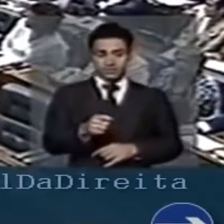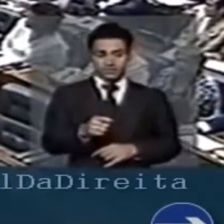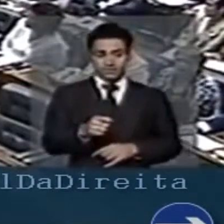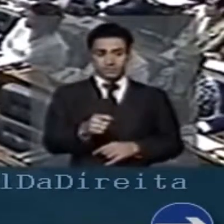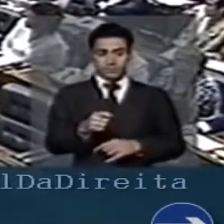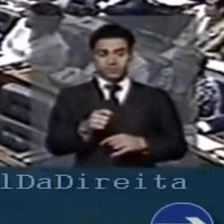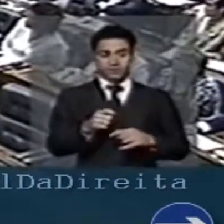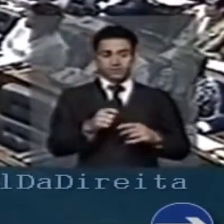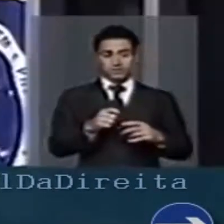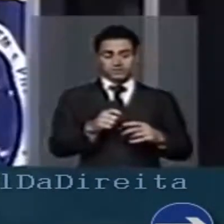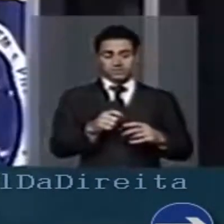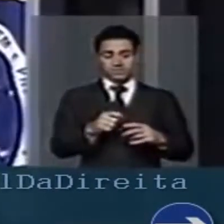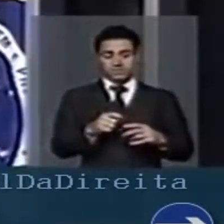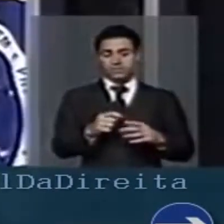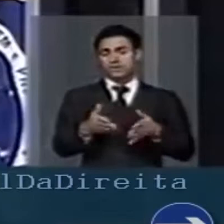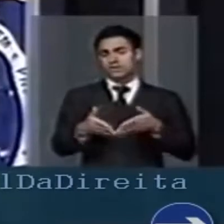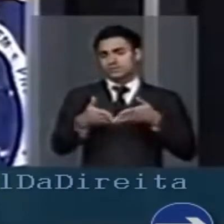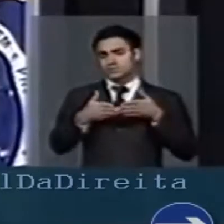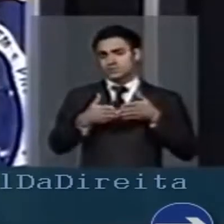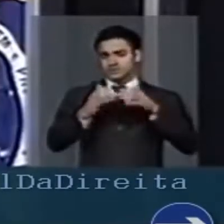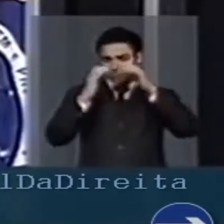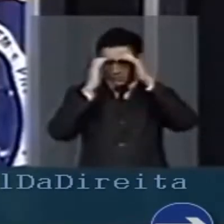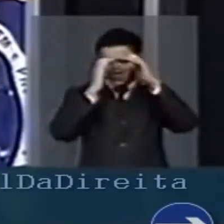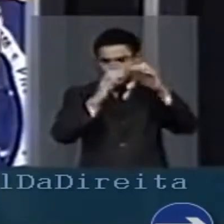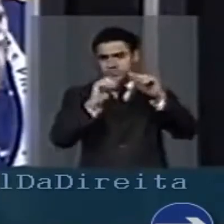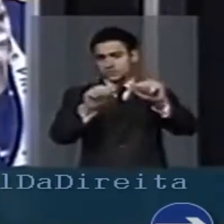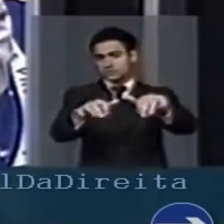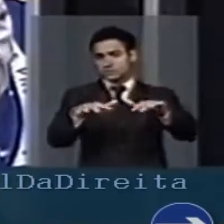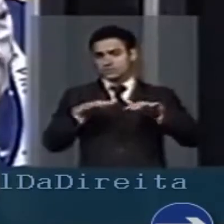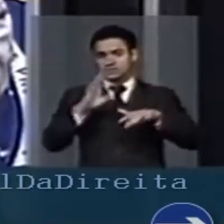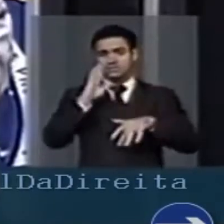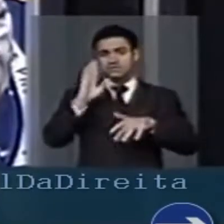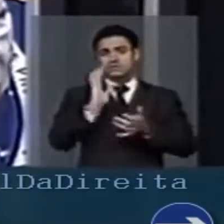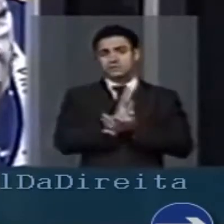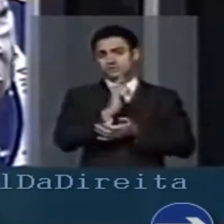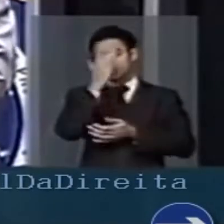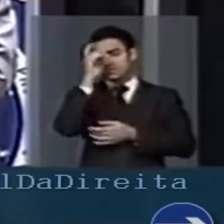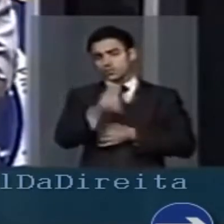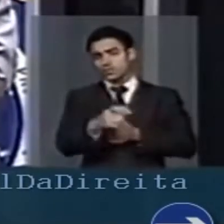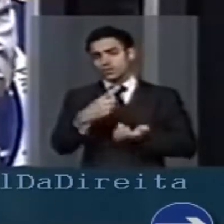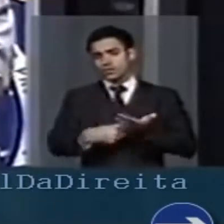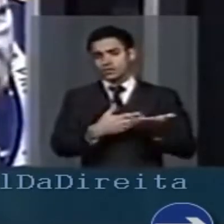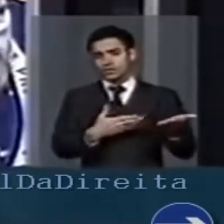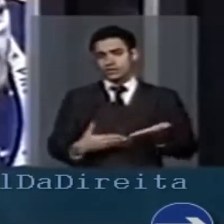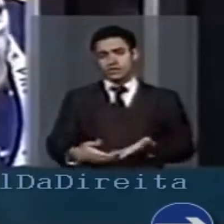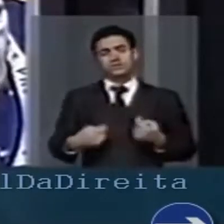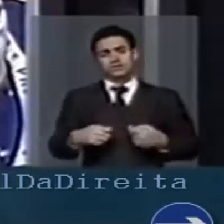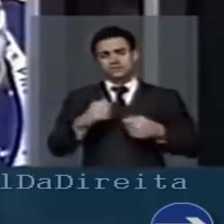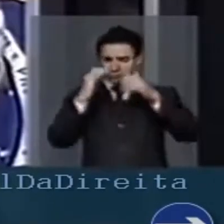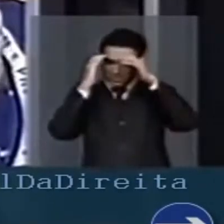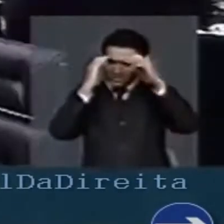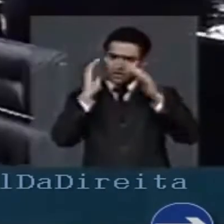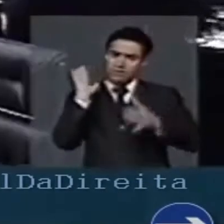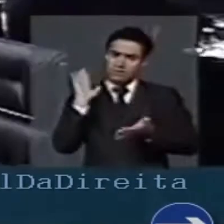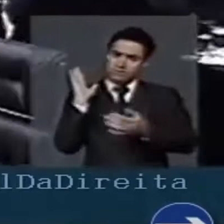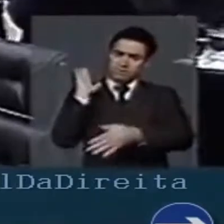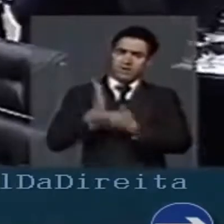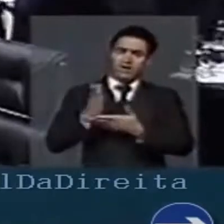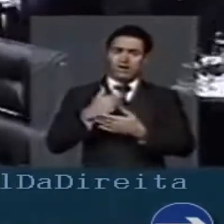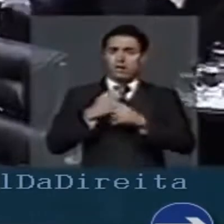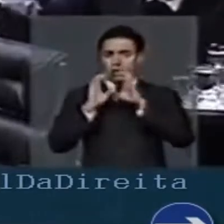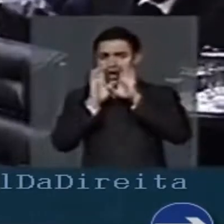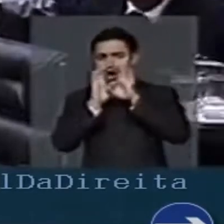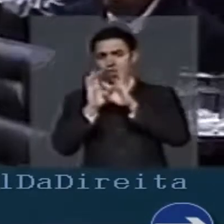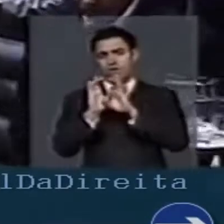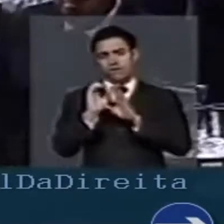Segundo lugar... Presidente, yo peço respeito do plenário, principalmente a un convidado. Por favor, presidente, peça aqui. Pessoas podem não concordar, mas